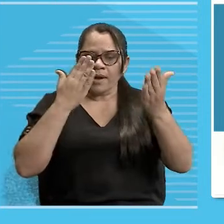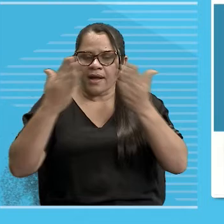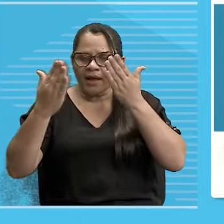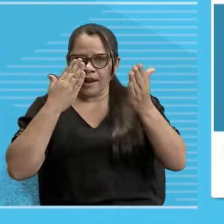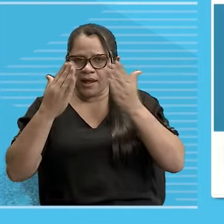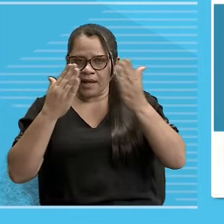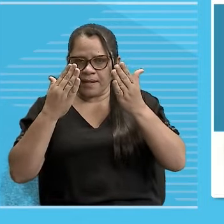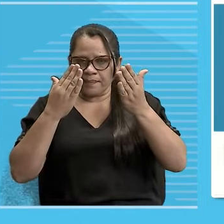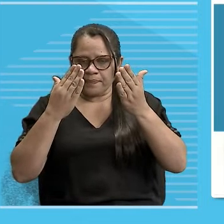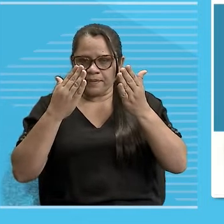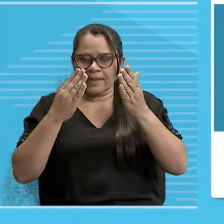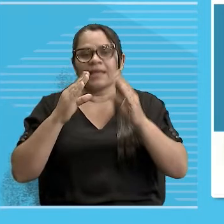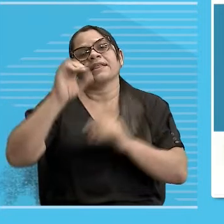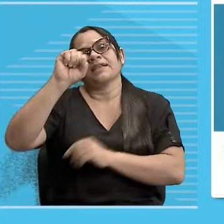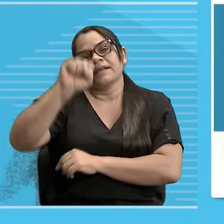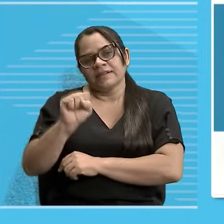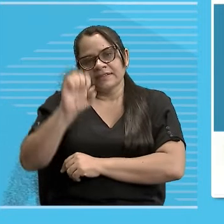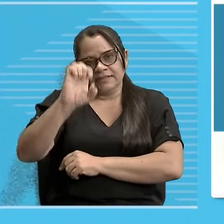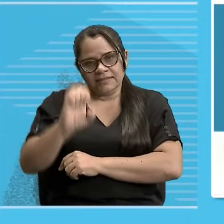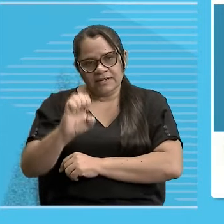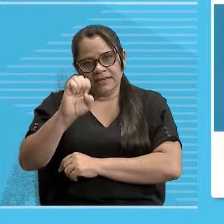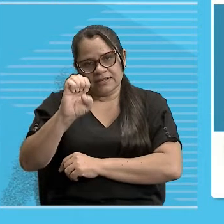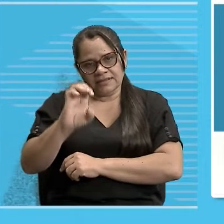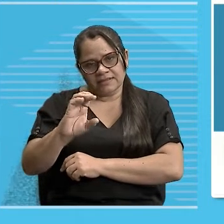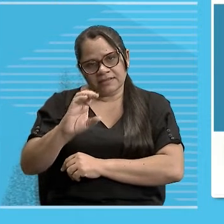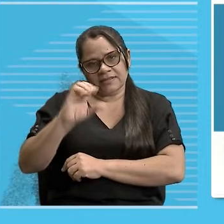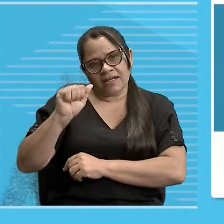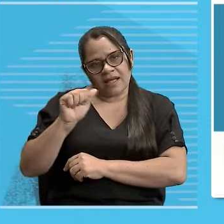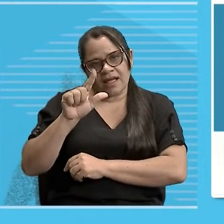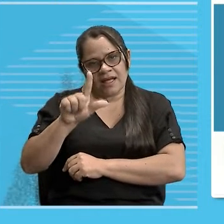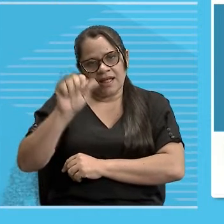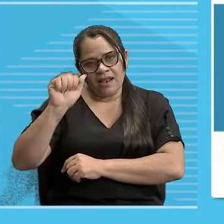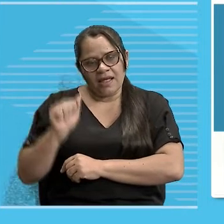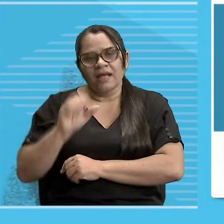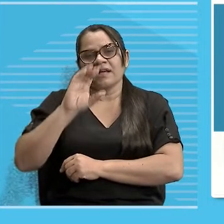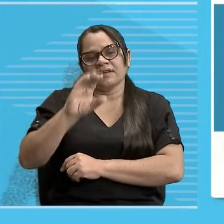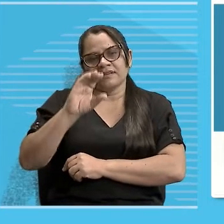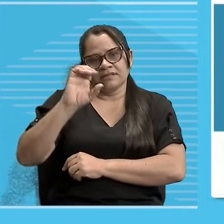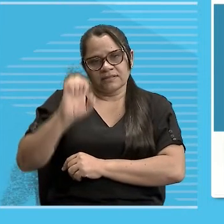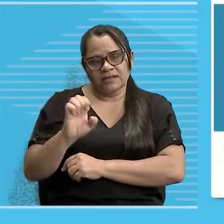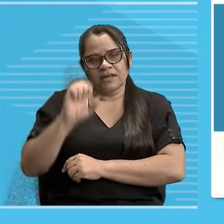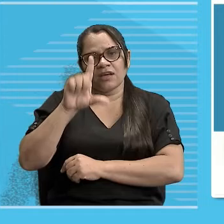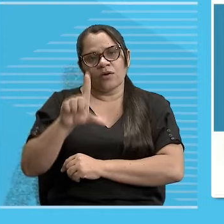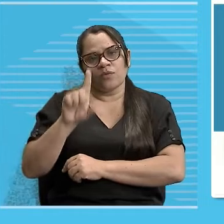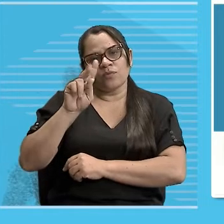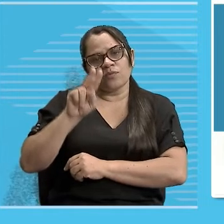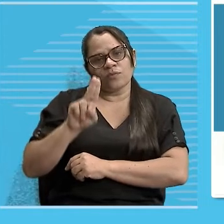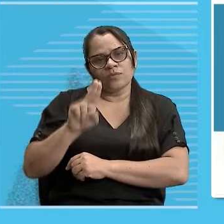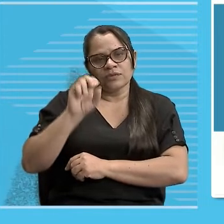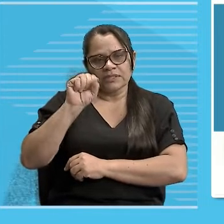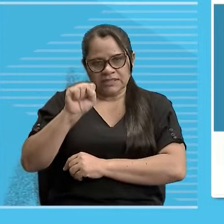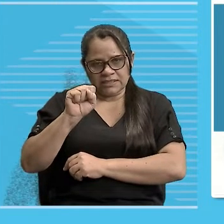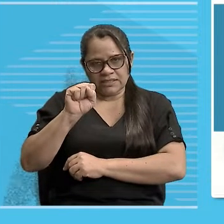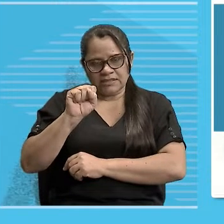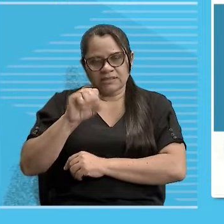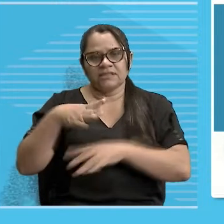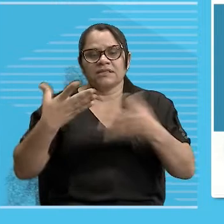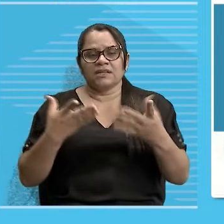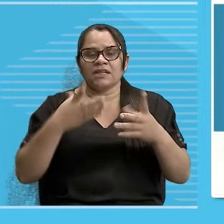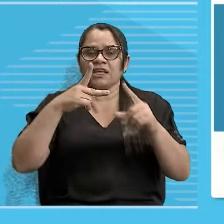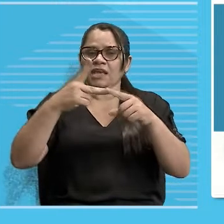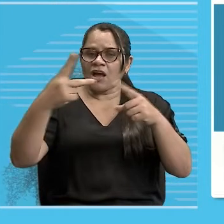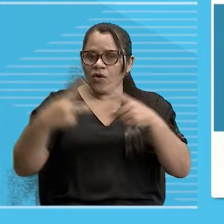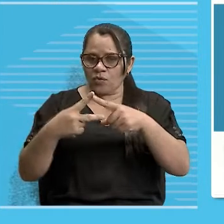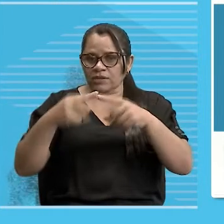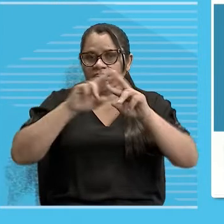entre Celsius e Kelvin, tá bom? Sebastião Júnior, diretamente de Uruçuí,